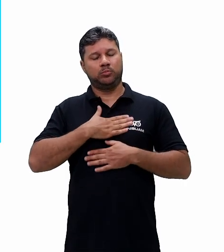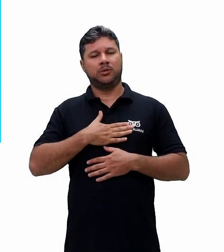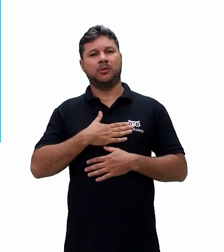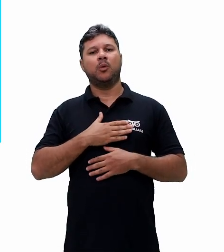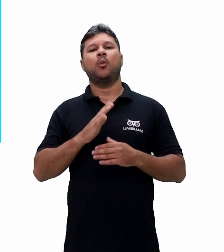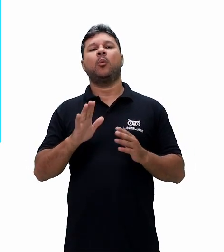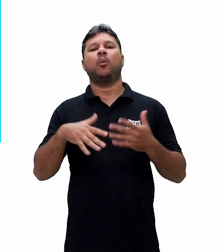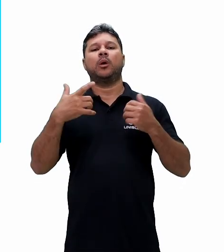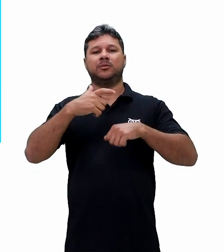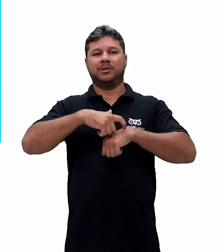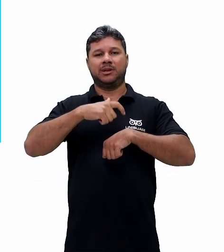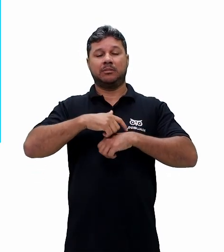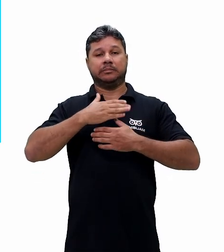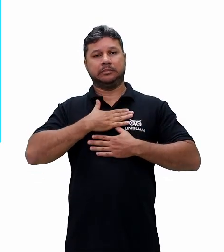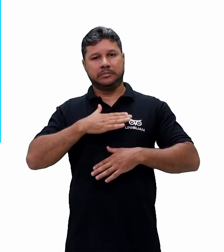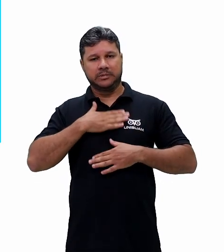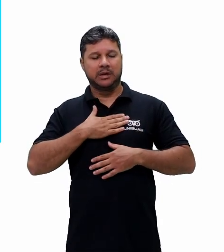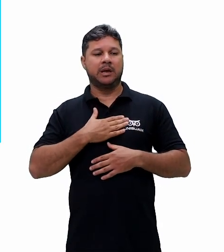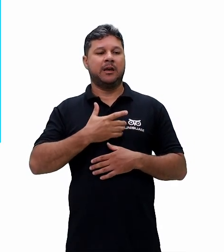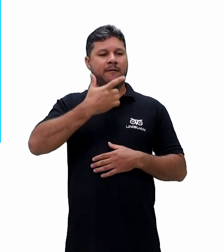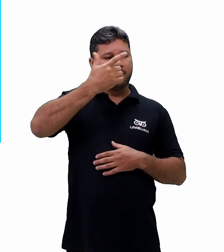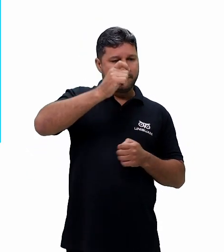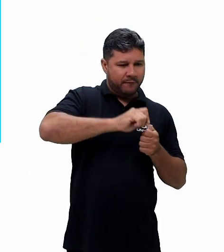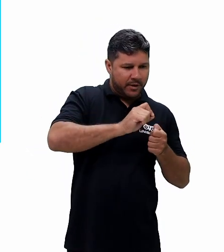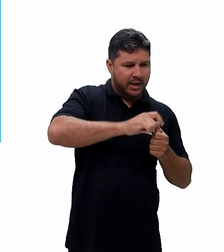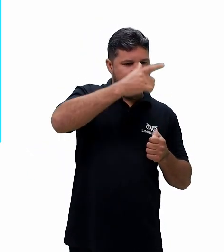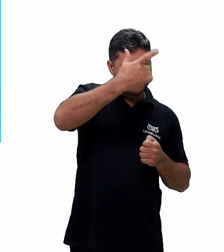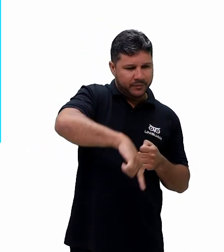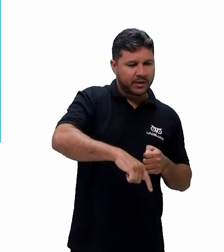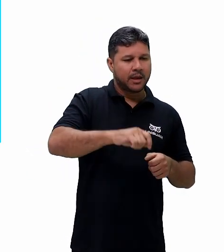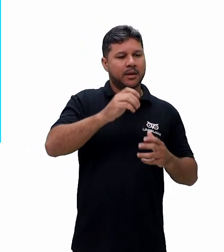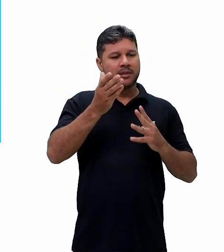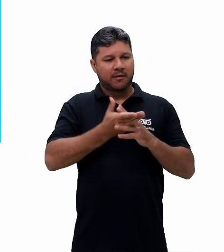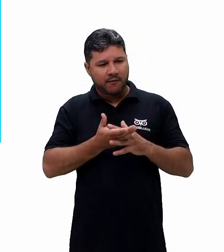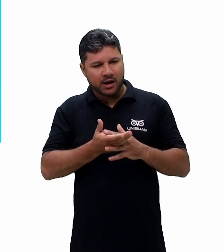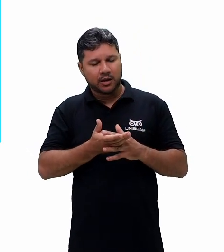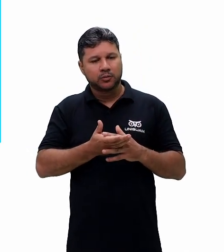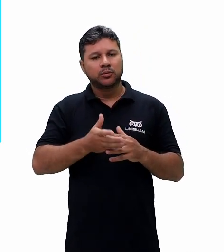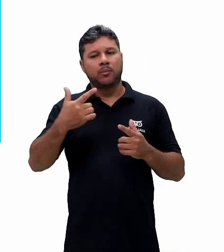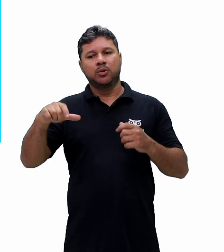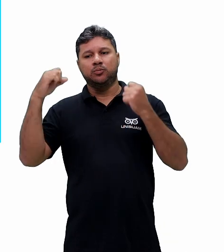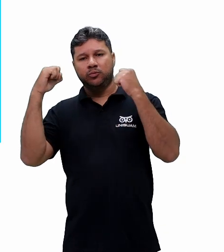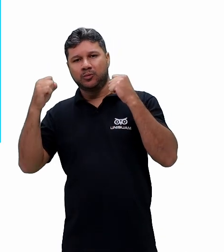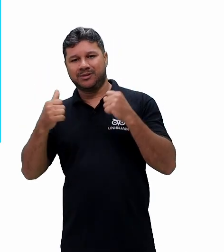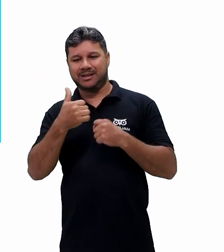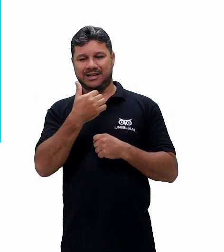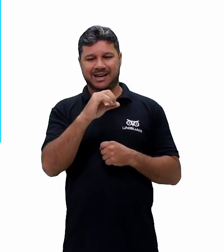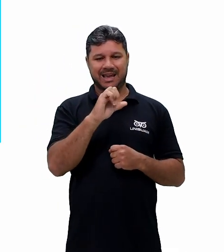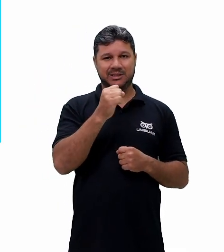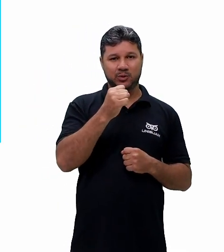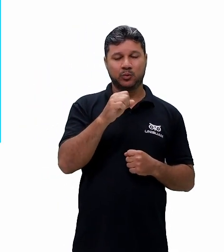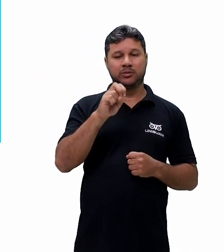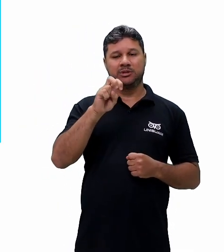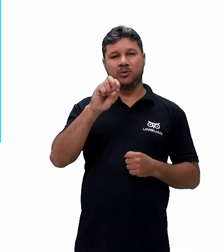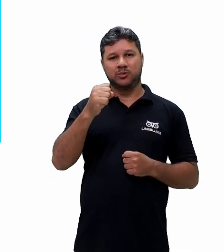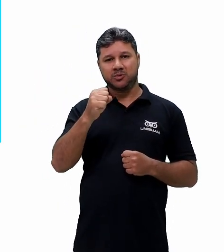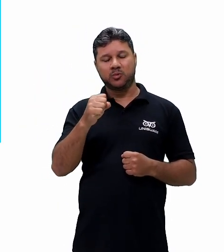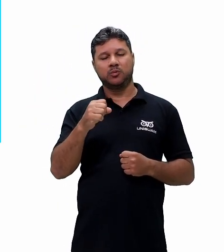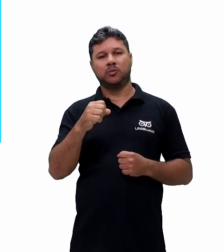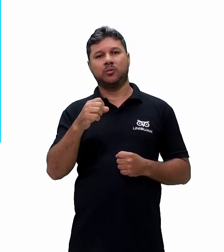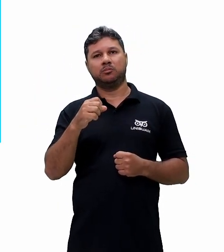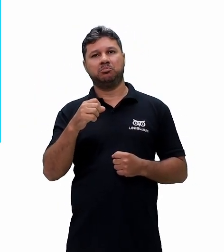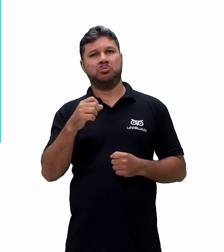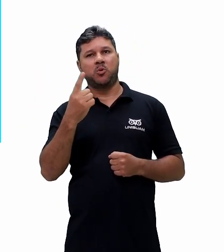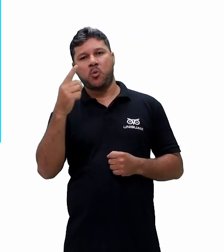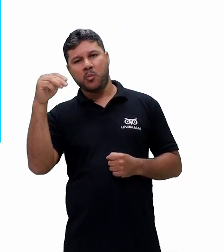Intervalo de recuperação: quanto tempo eu descanso entre as séries e entre os exercícios? 10